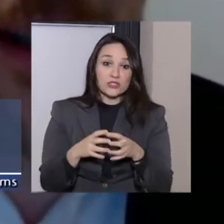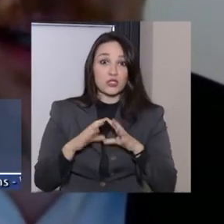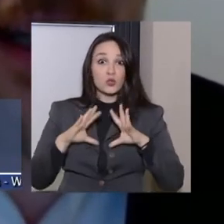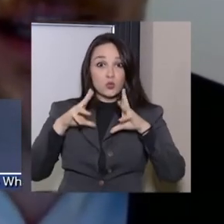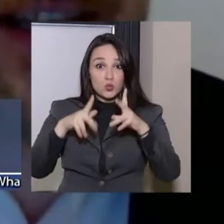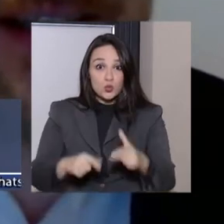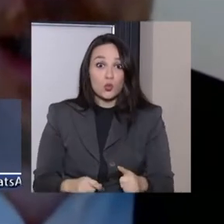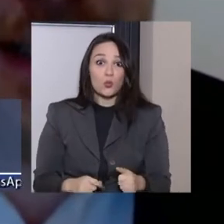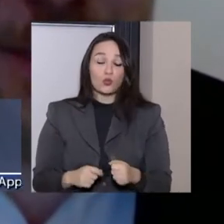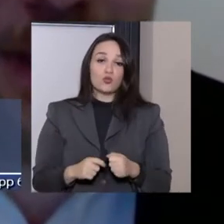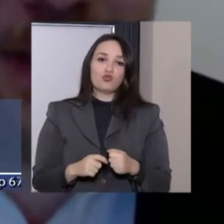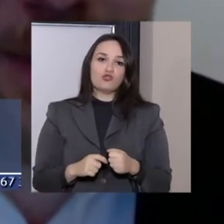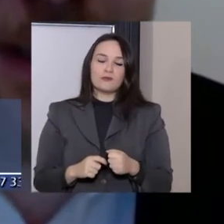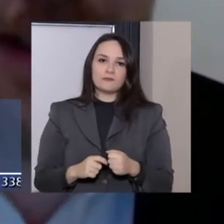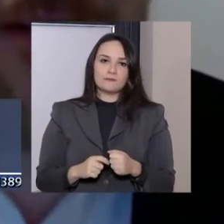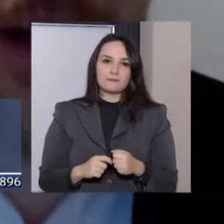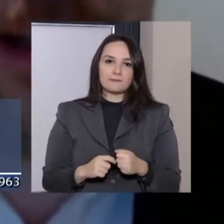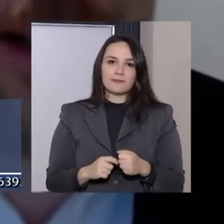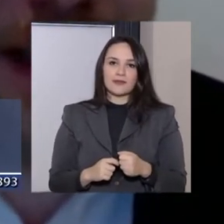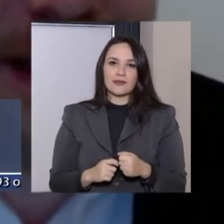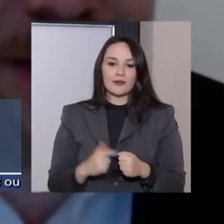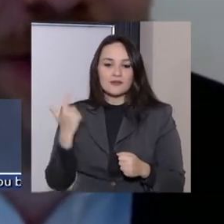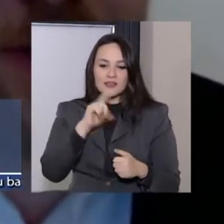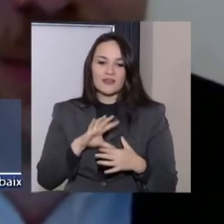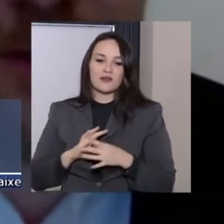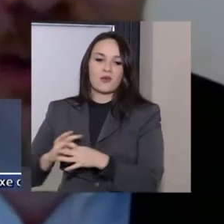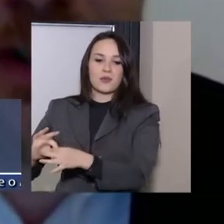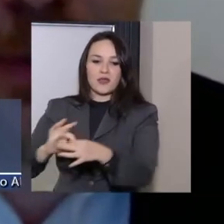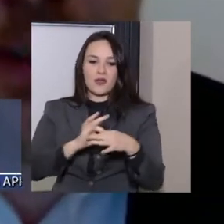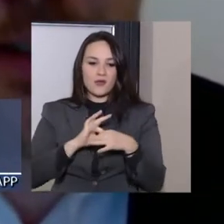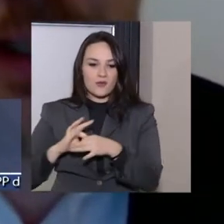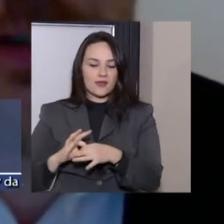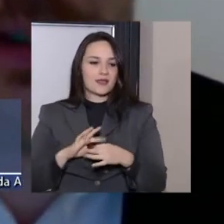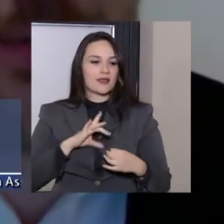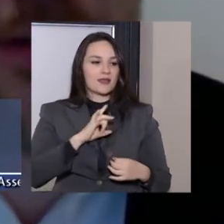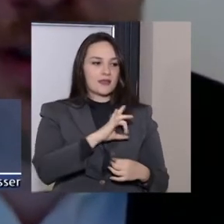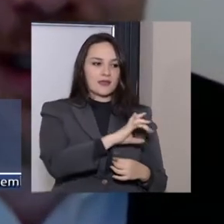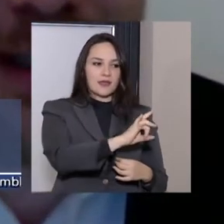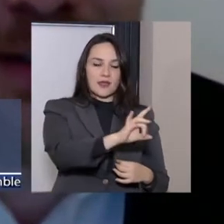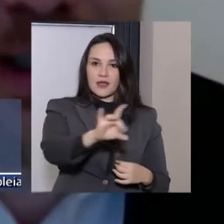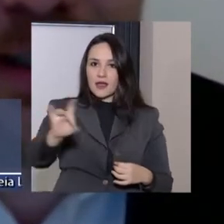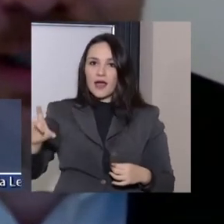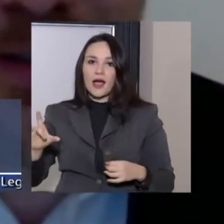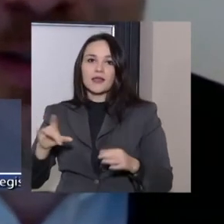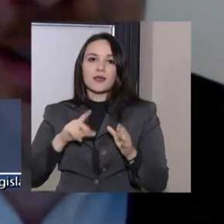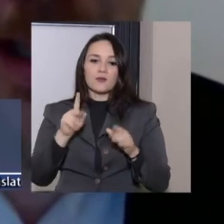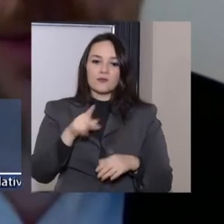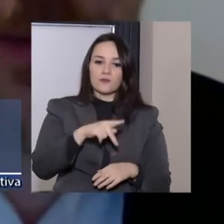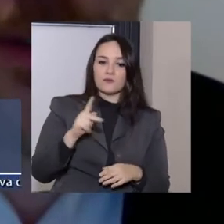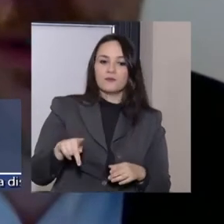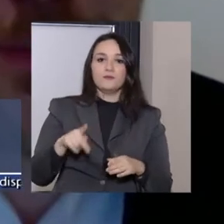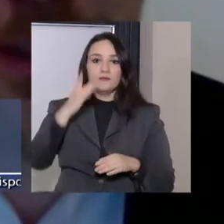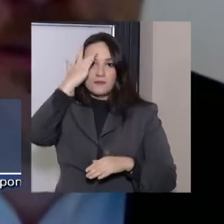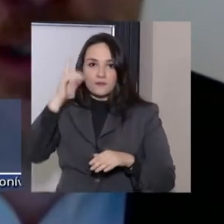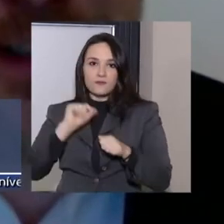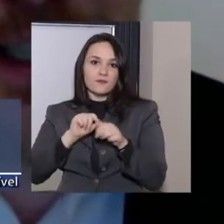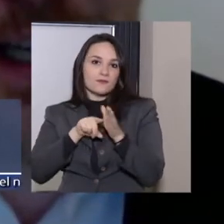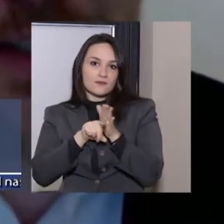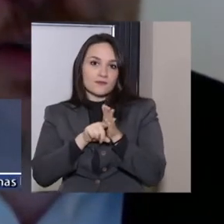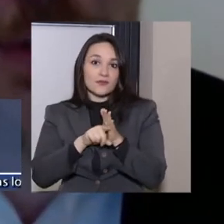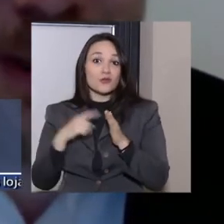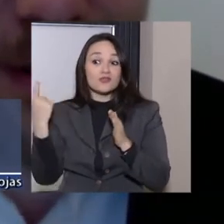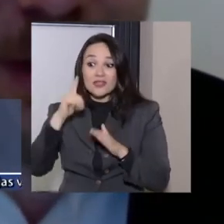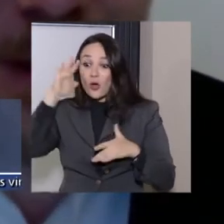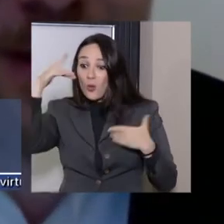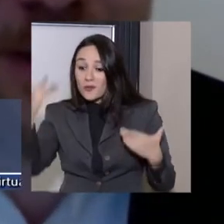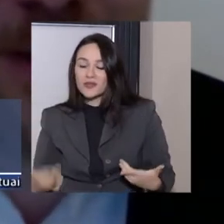só eles diretamente, mas através deles, todos os professores, pesquisadores e profissionais da educação, é um momento de muita